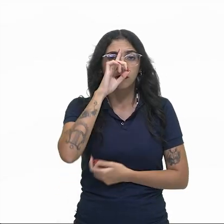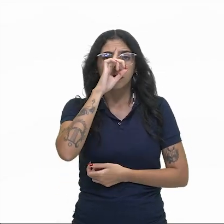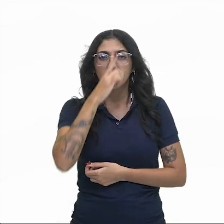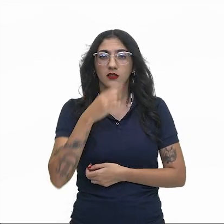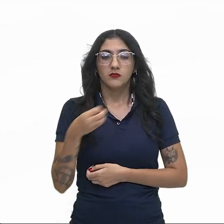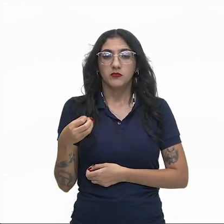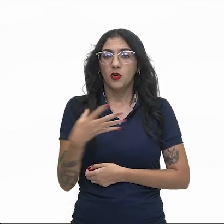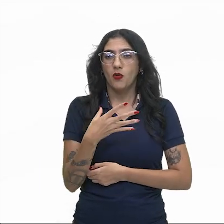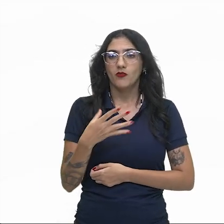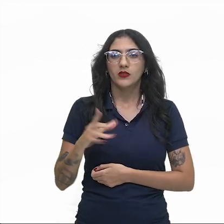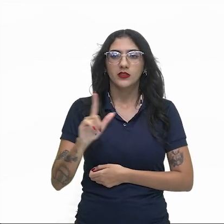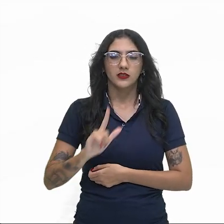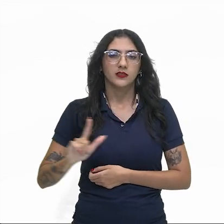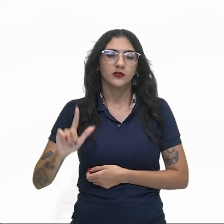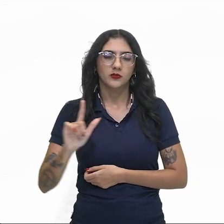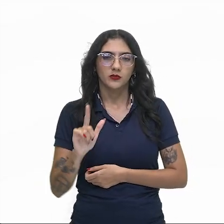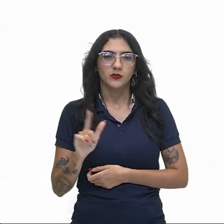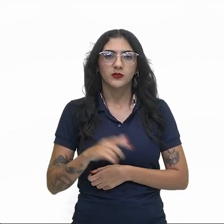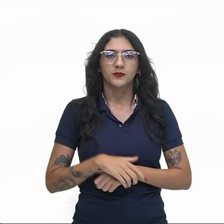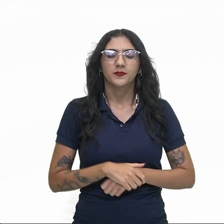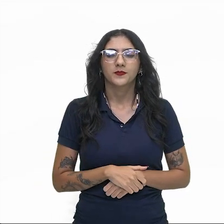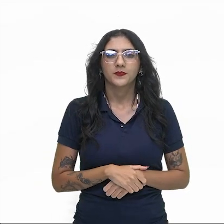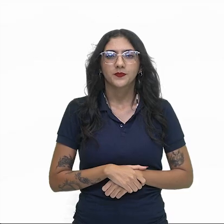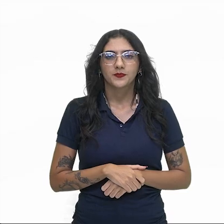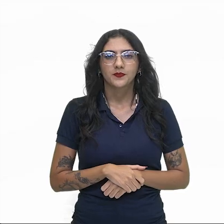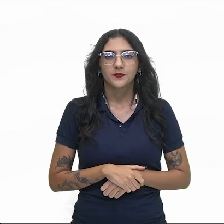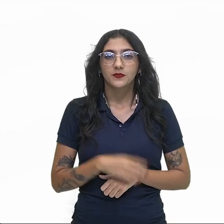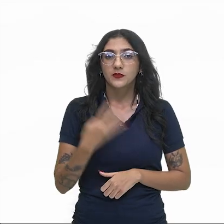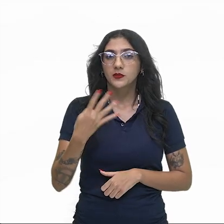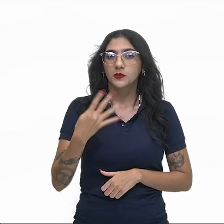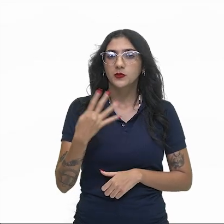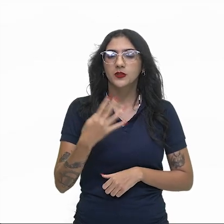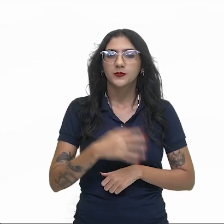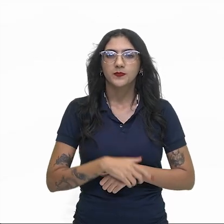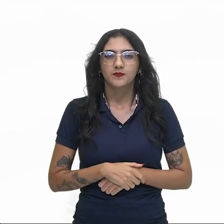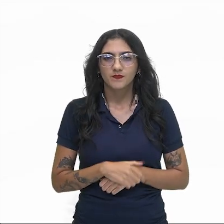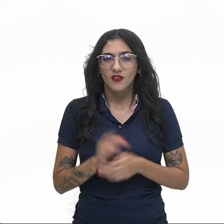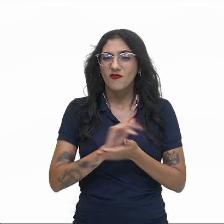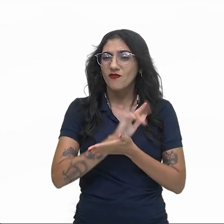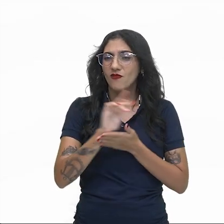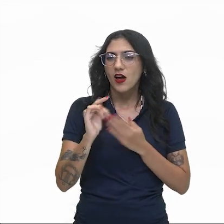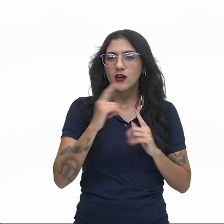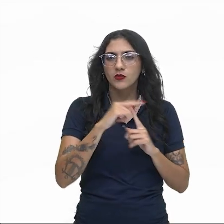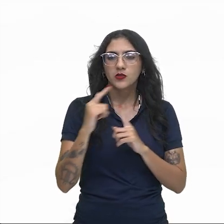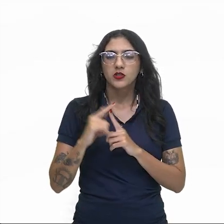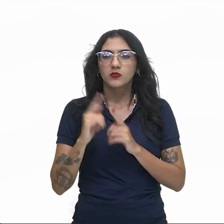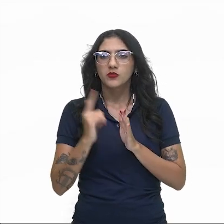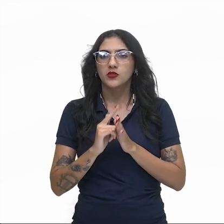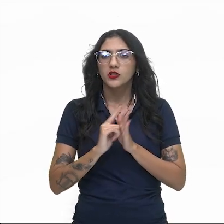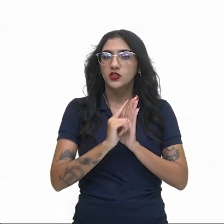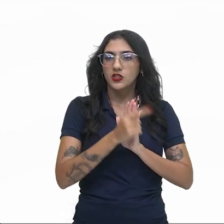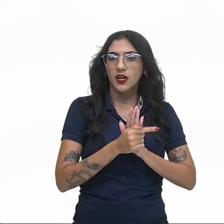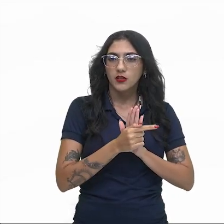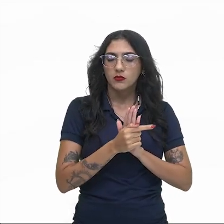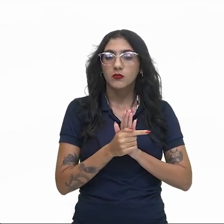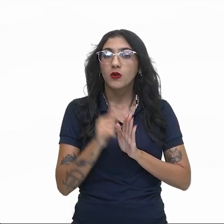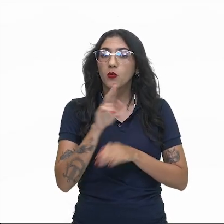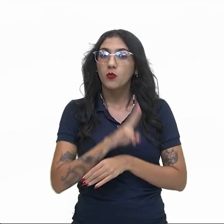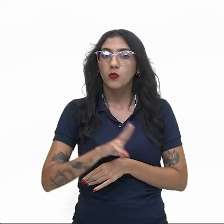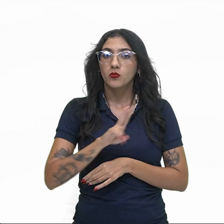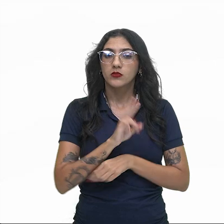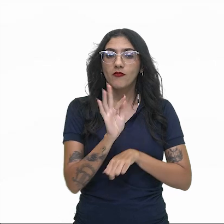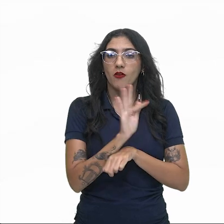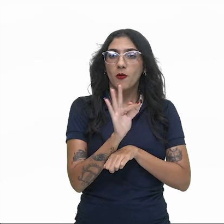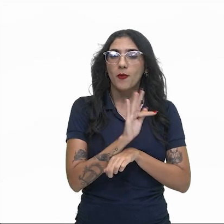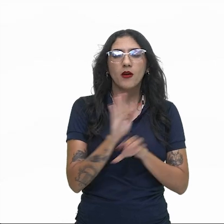Para a literatura da época. Em quarto lugar, diversidade de estilos. Apresenta um estilo formal e